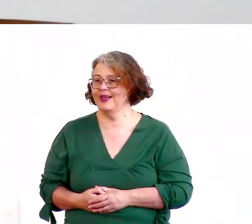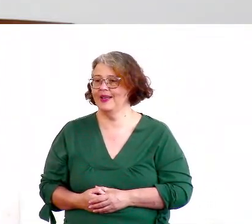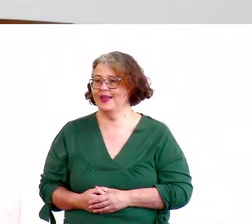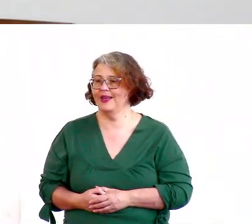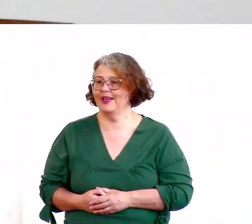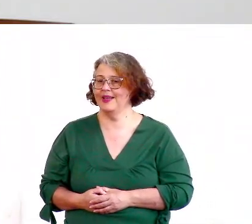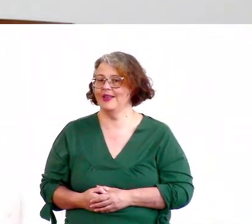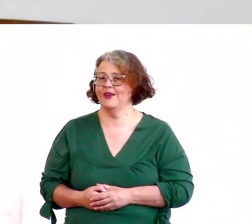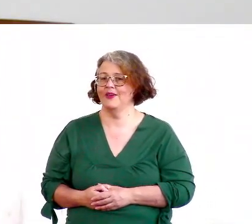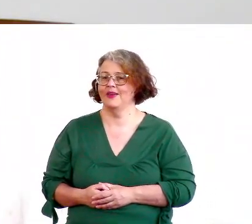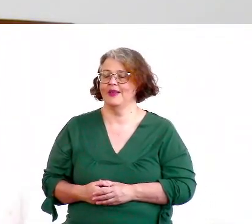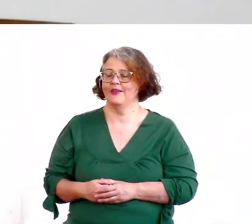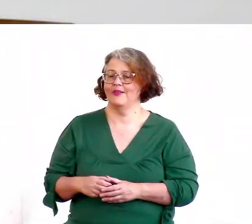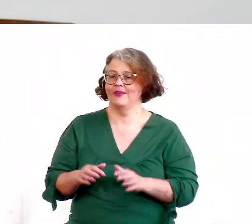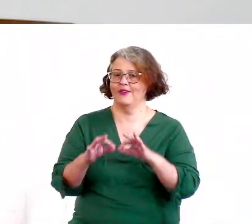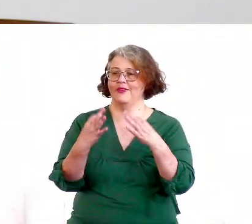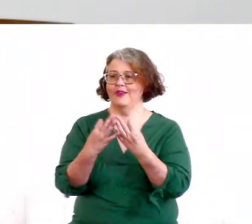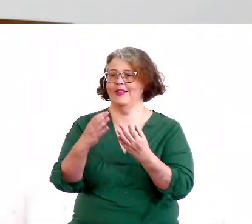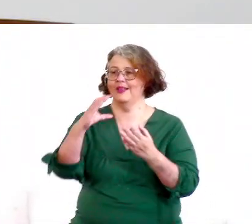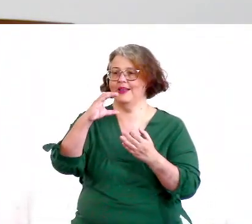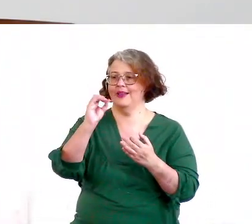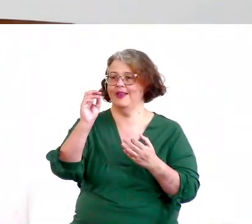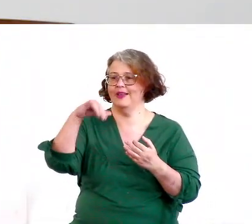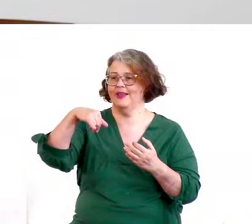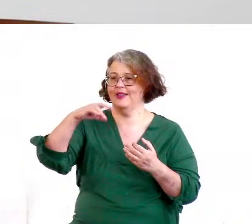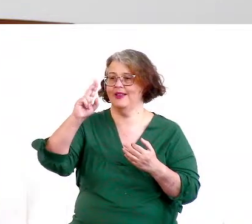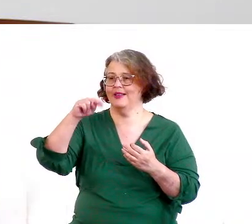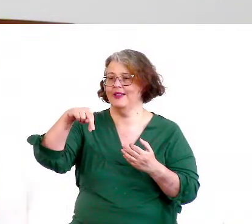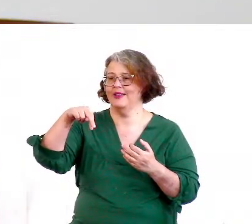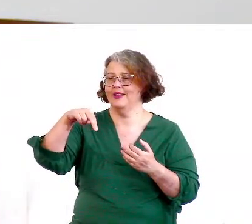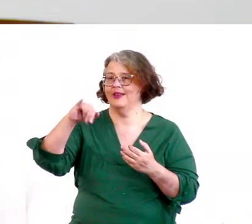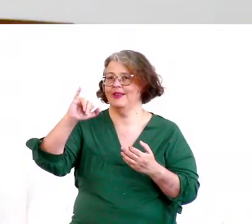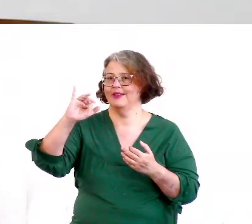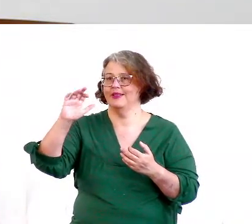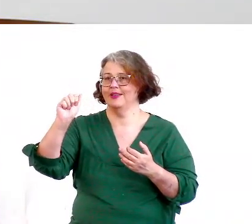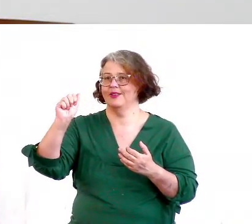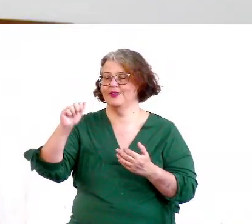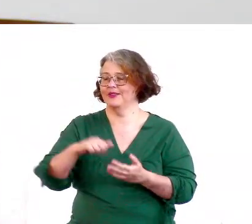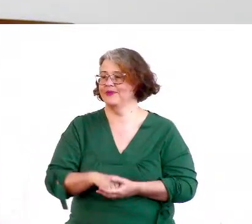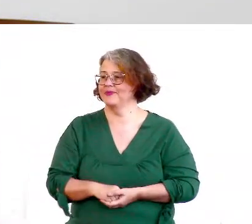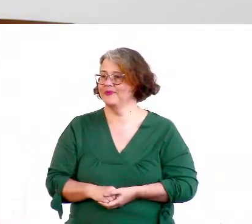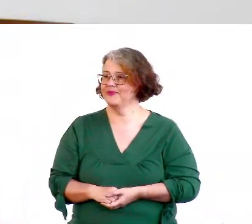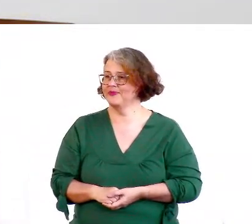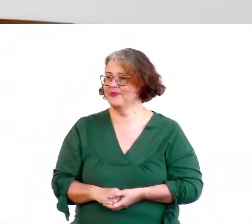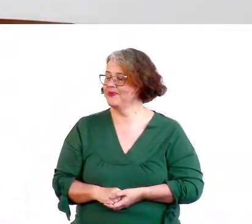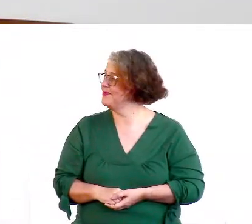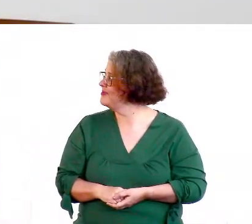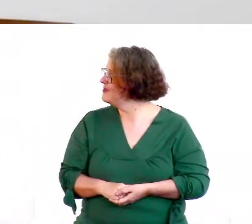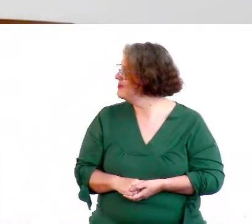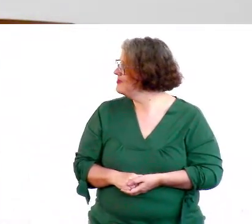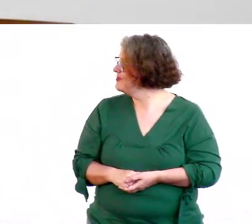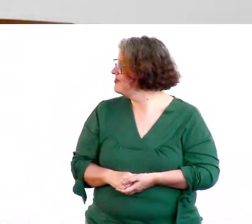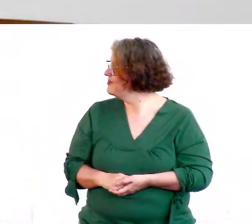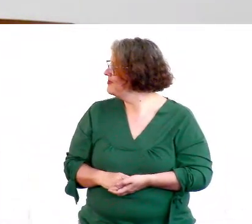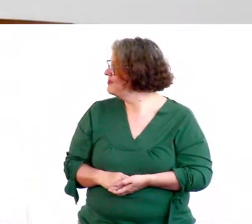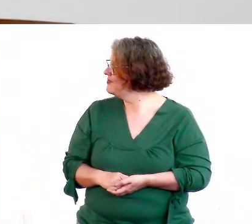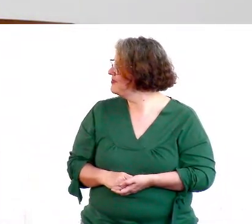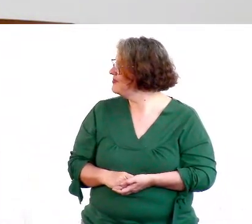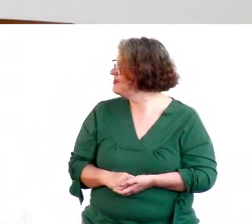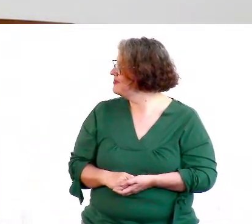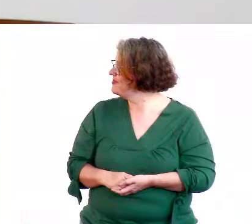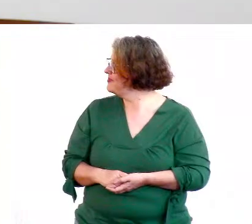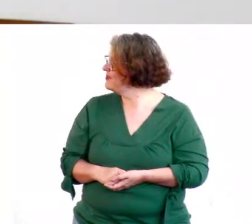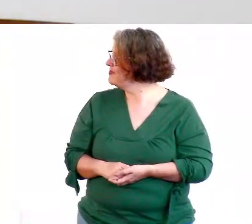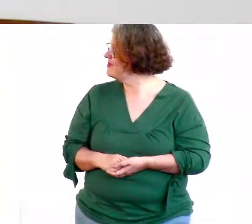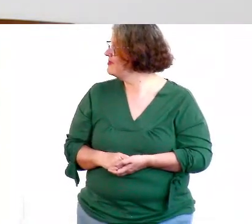Cíntia, olha só, são lá da igreja Adebras, bem-vindas, tá bom? Uma alegria, eu vi quando a Cíntia entrou e já se